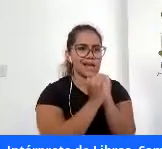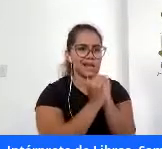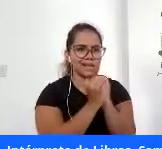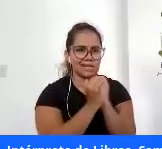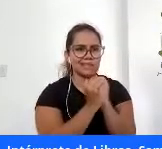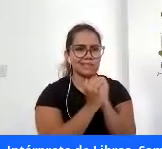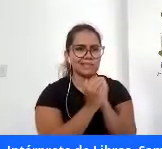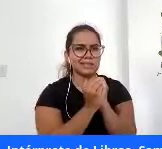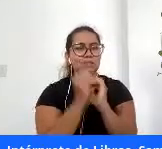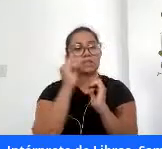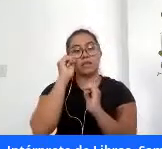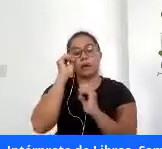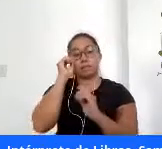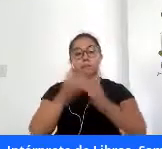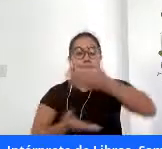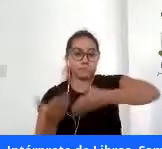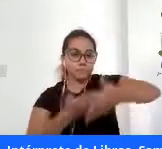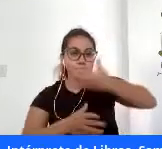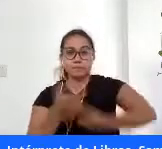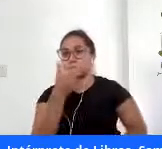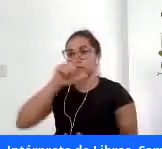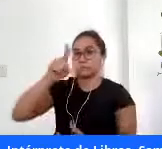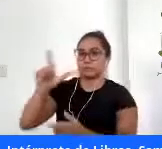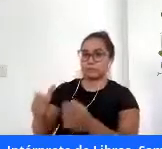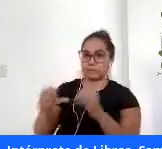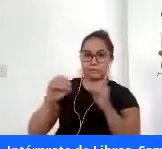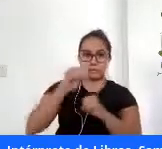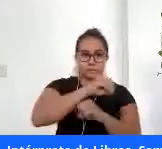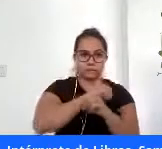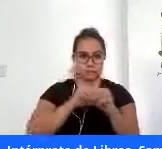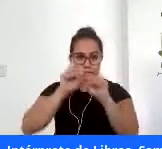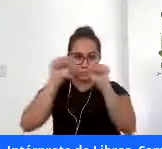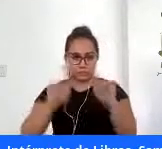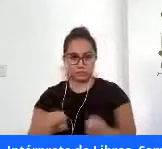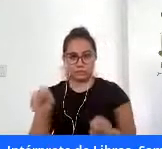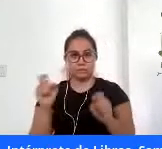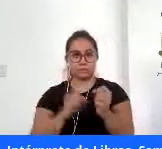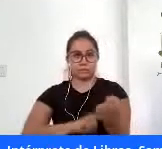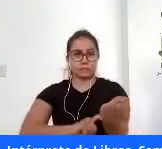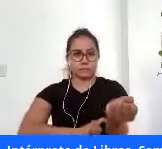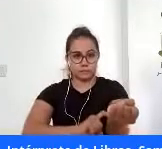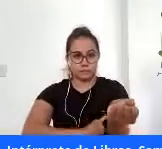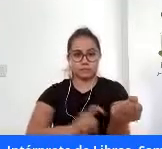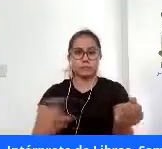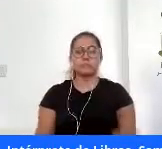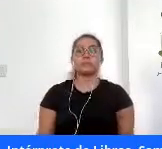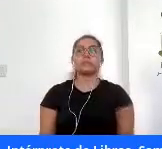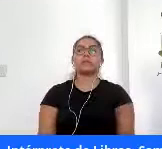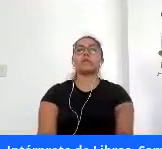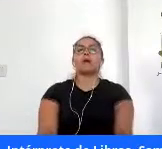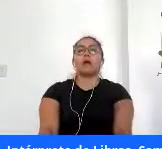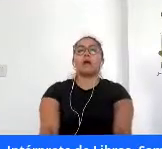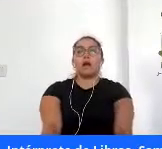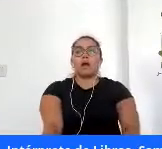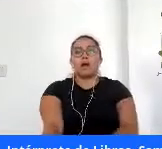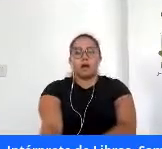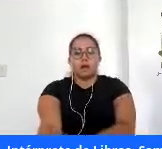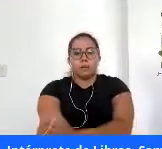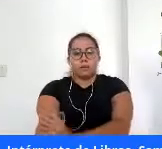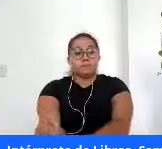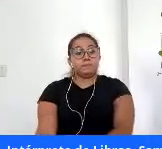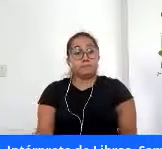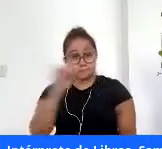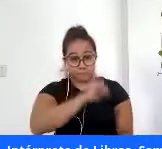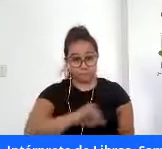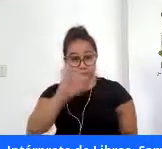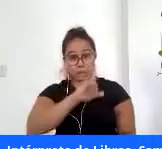né, com a participação de várias células do sistema nervoso. E aqui nessa imagem é de imagem de